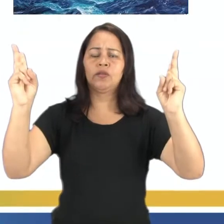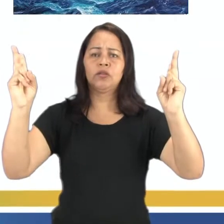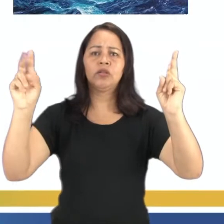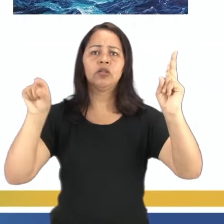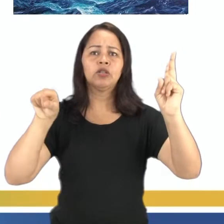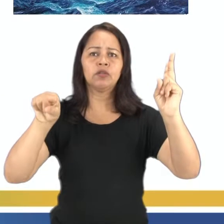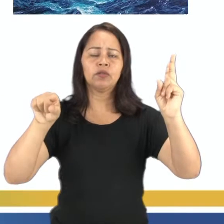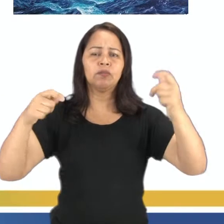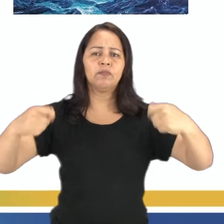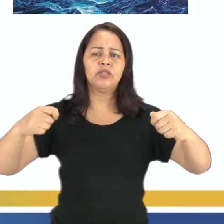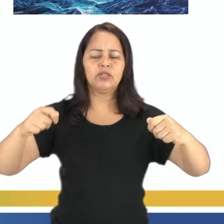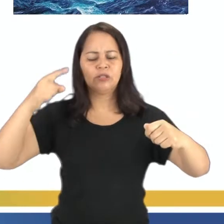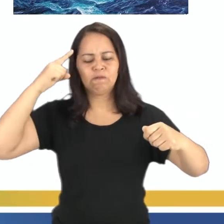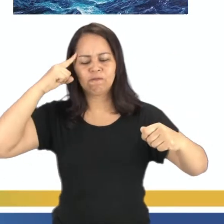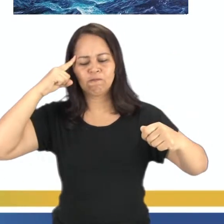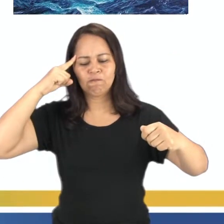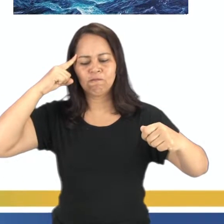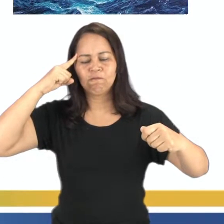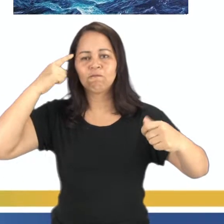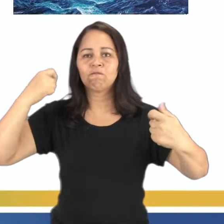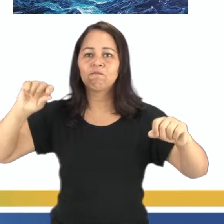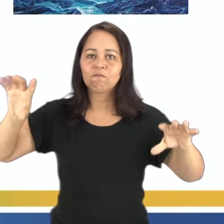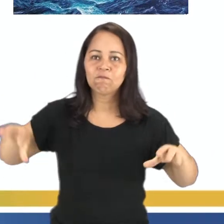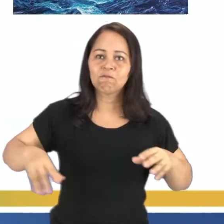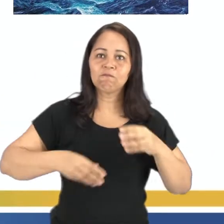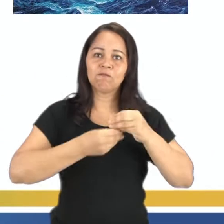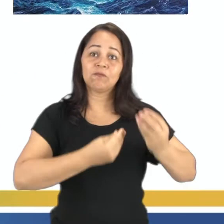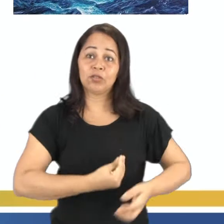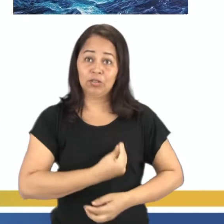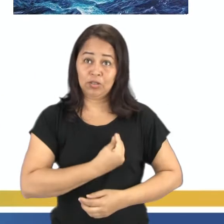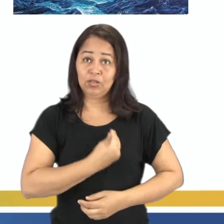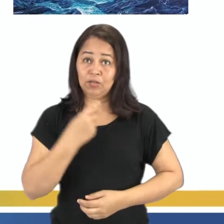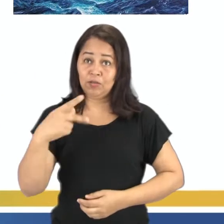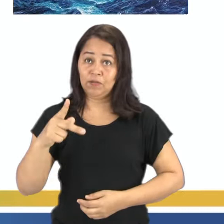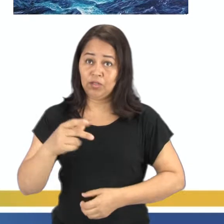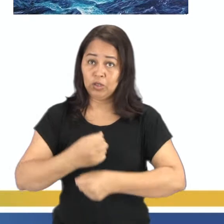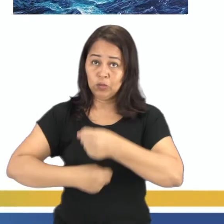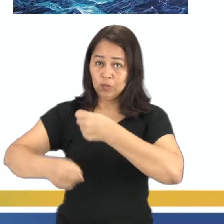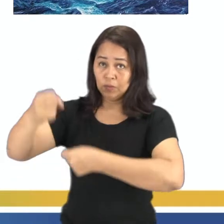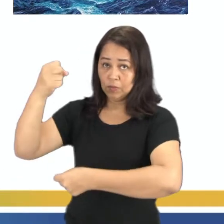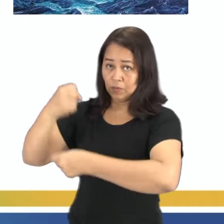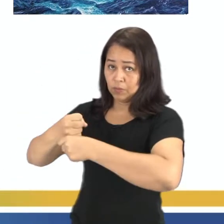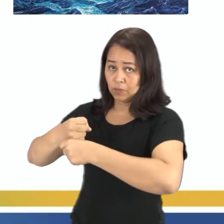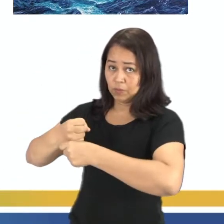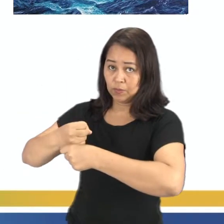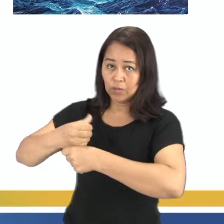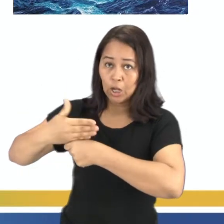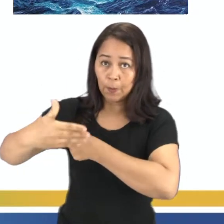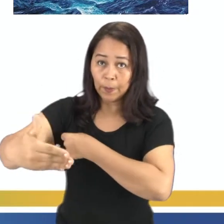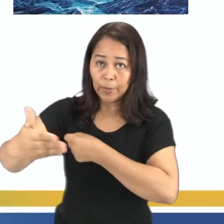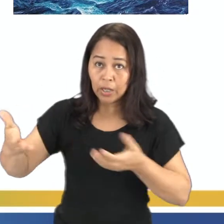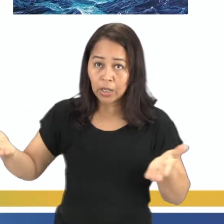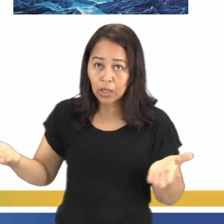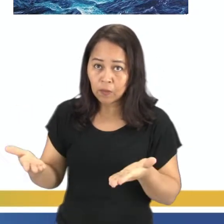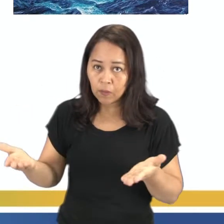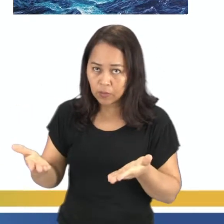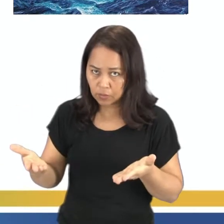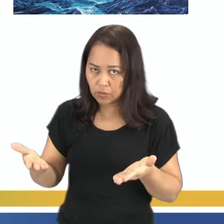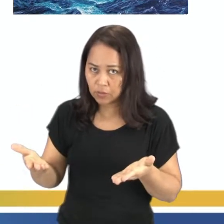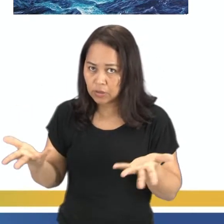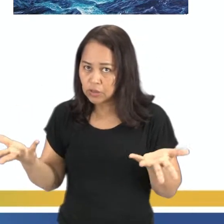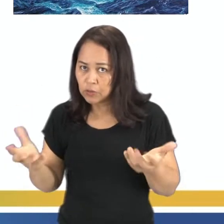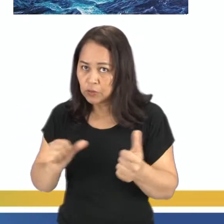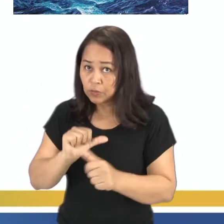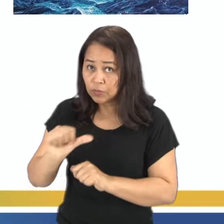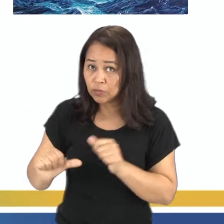apoia, né, e que orientarão você no caminho? Algo mudou do ano passado para cá? O que e como? Né? Aí, gente, essa